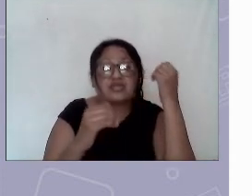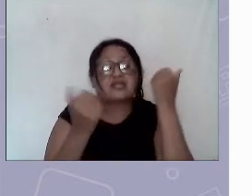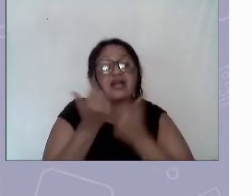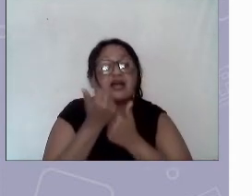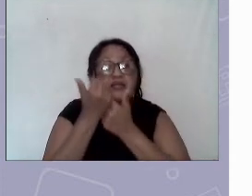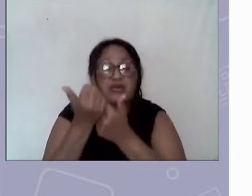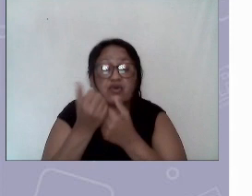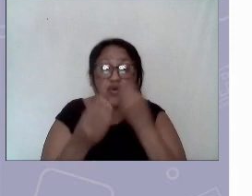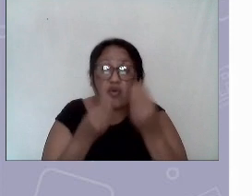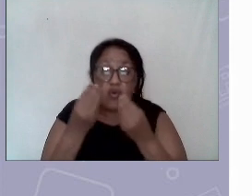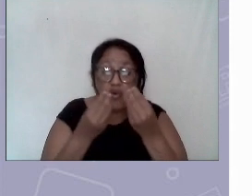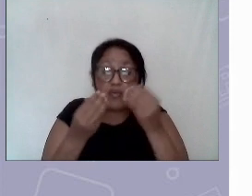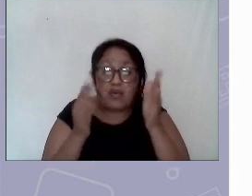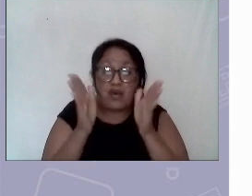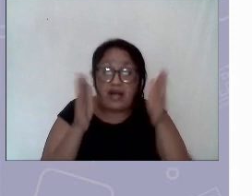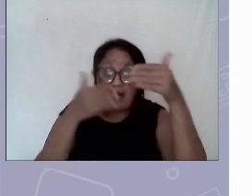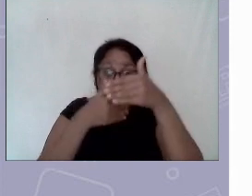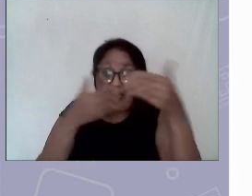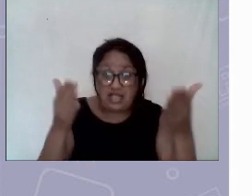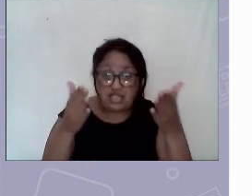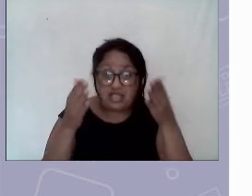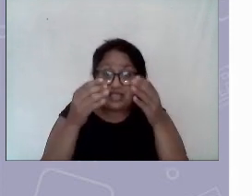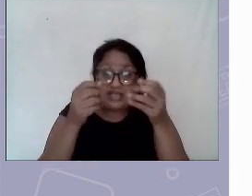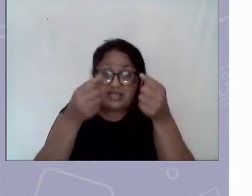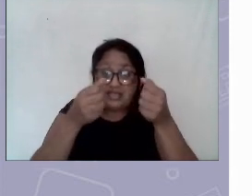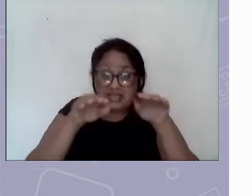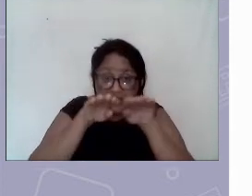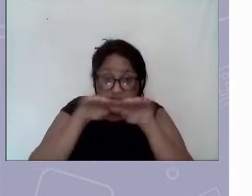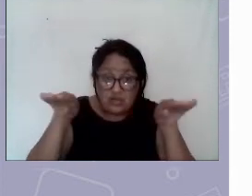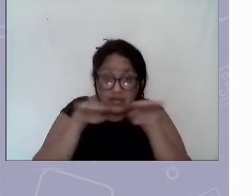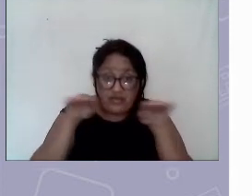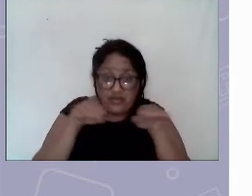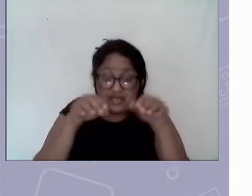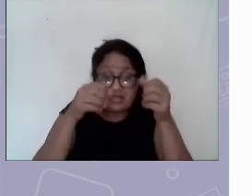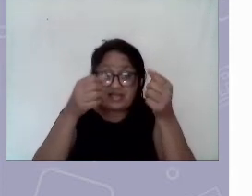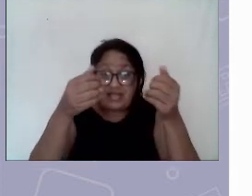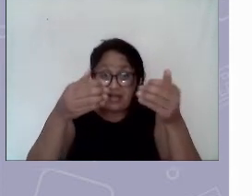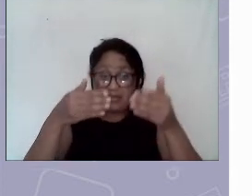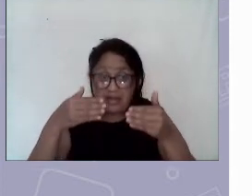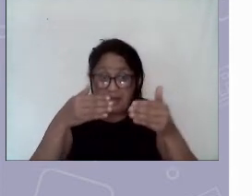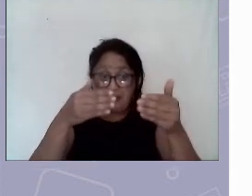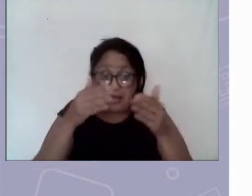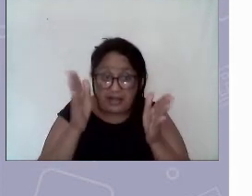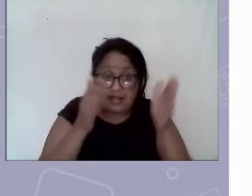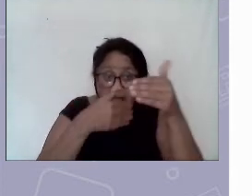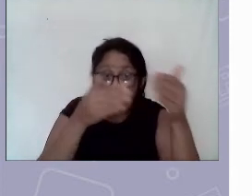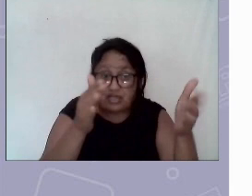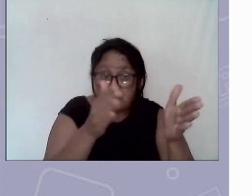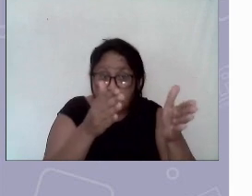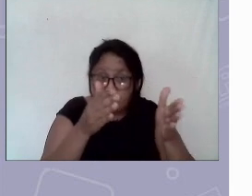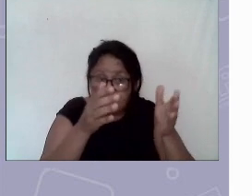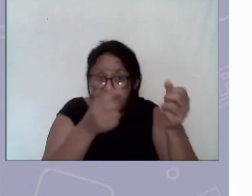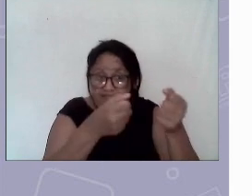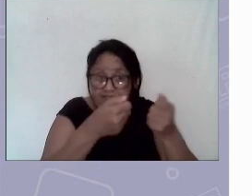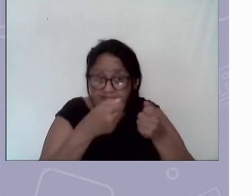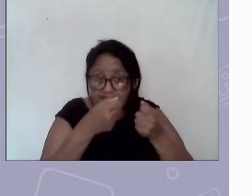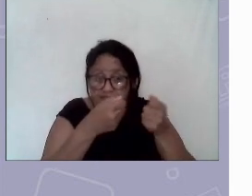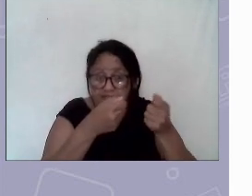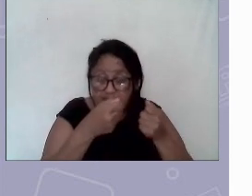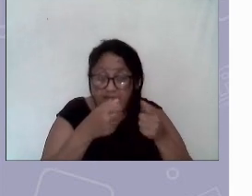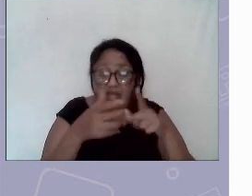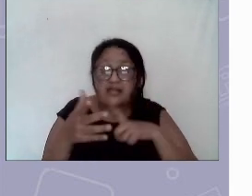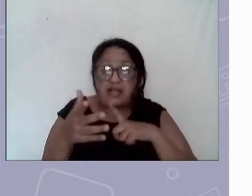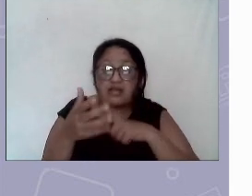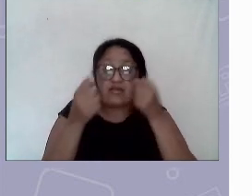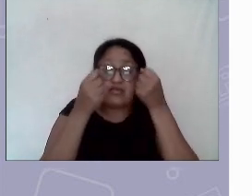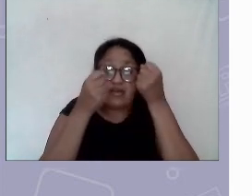deslizando numa superfície que é essa superfície que está no esquema aqui superfície existe uma força